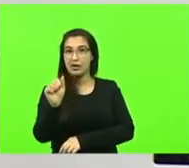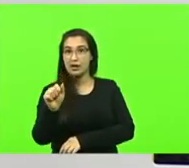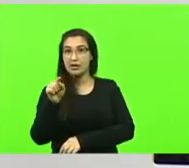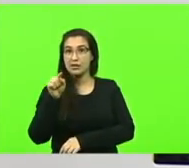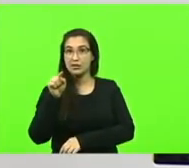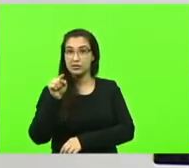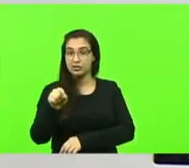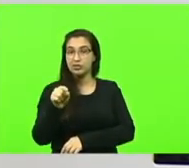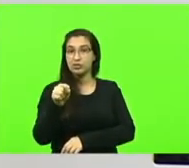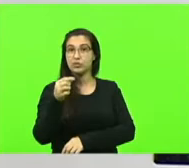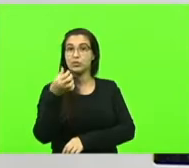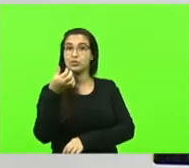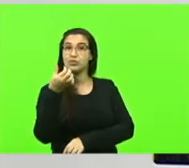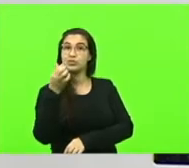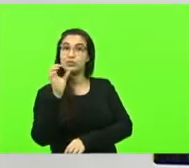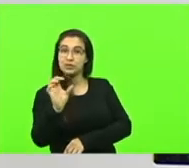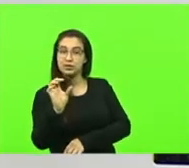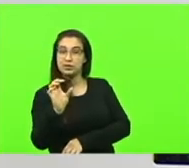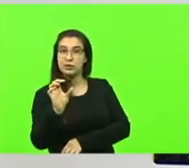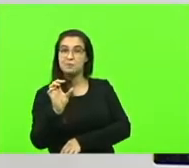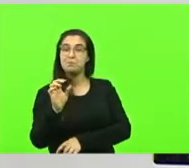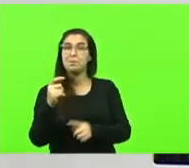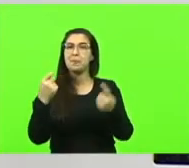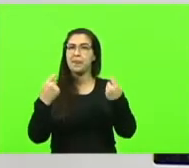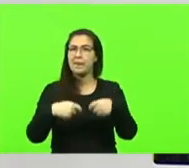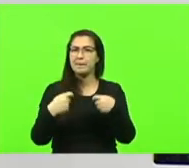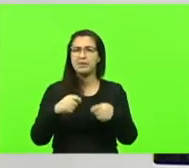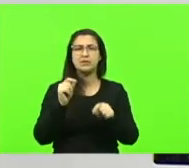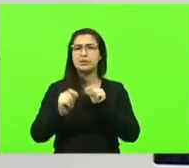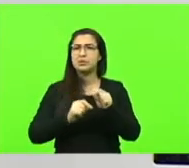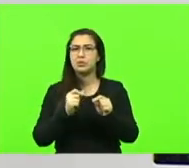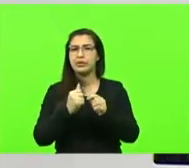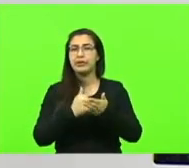Metodologia Multicritério de Apoio à Decisão